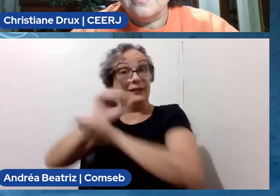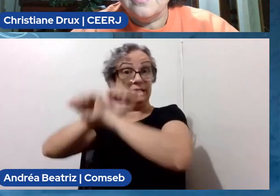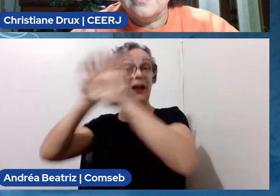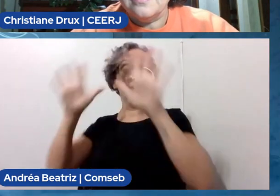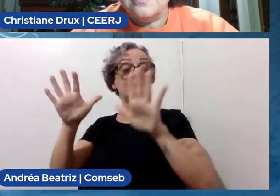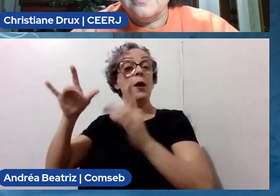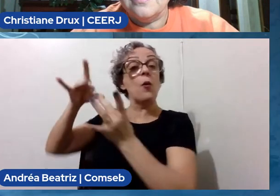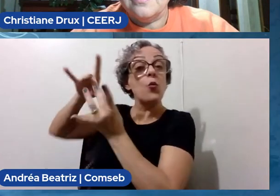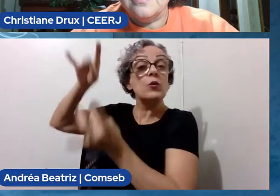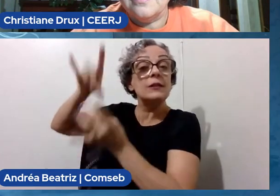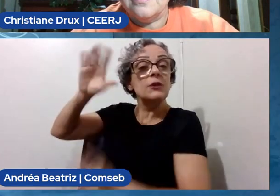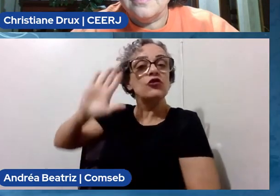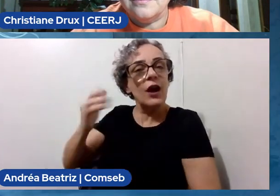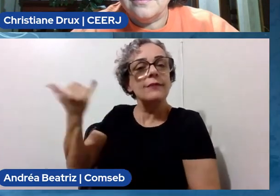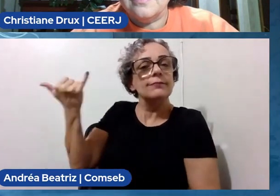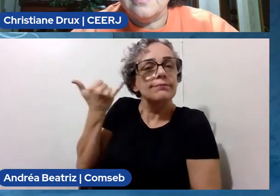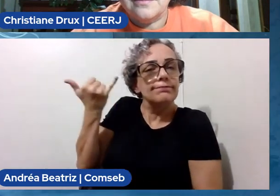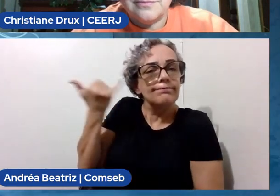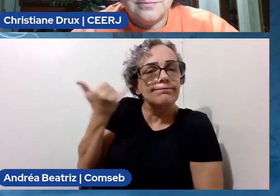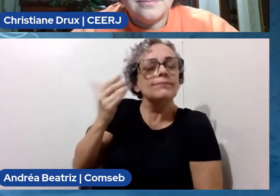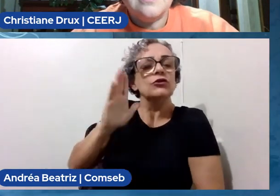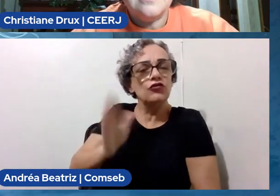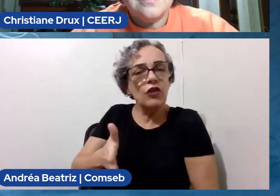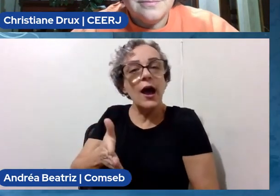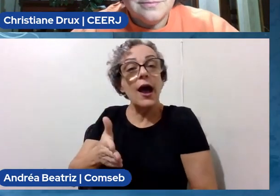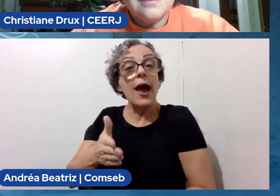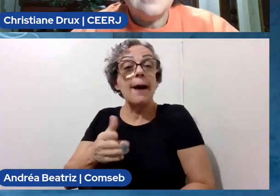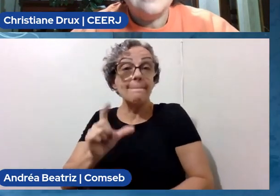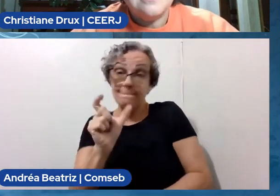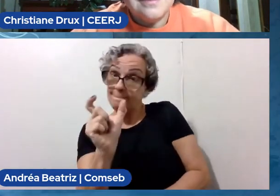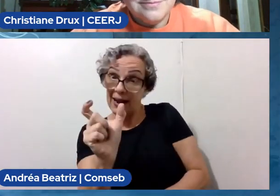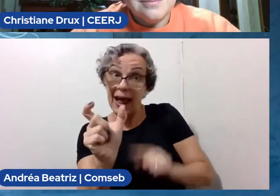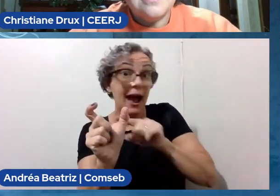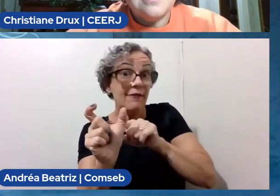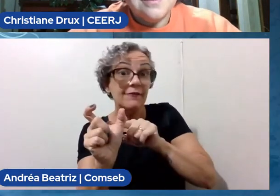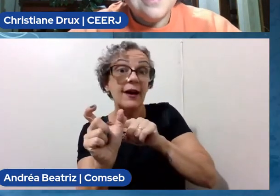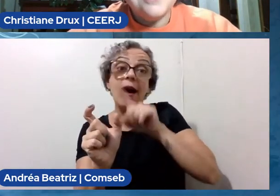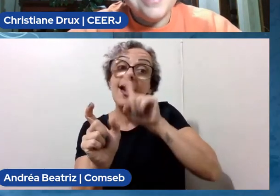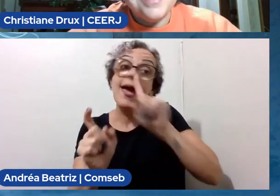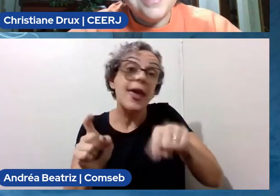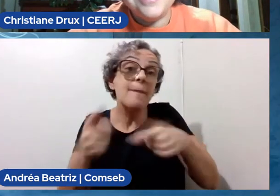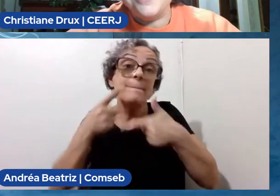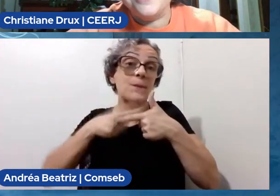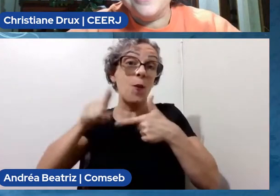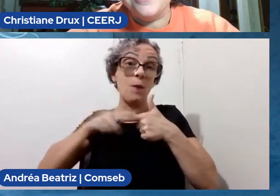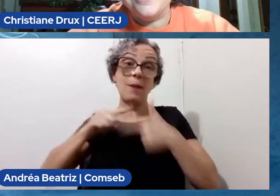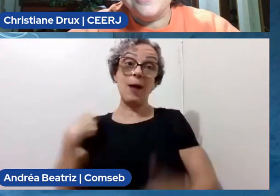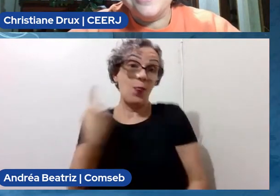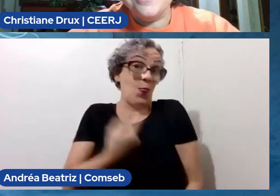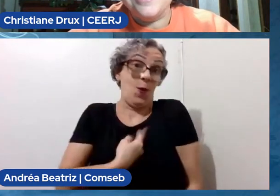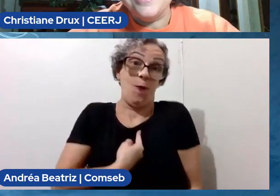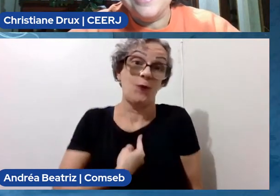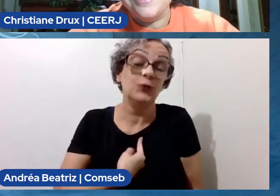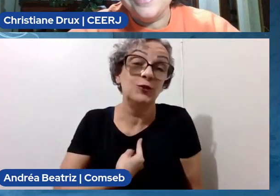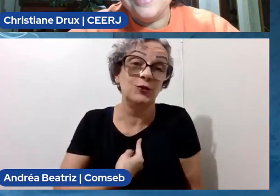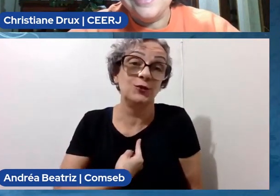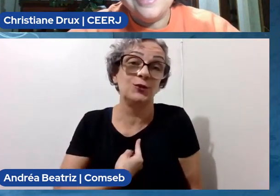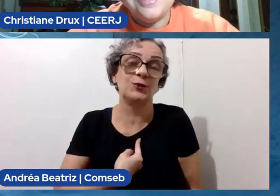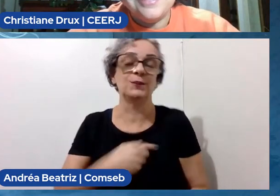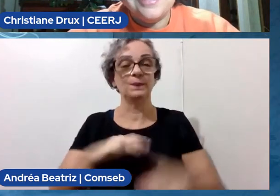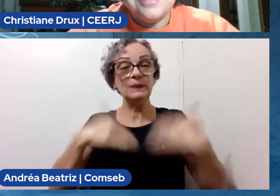palavras são questões vossas, que vão entender quantas palavras, não é? Então, vamos